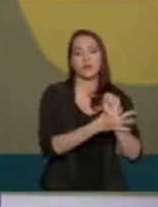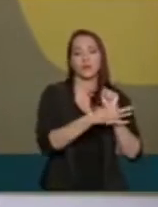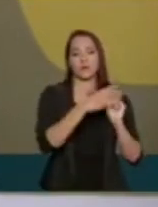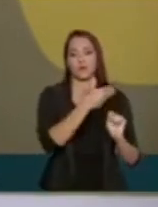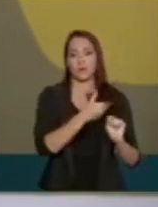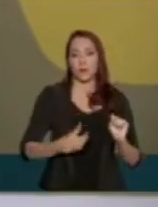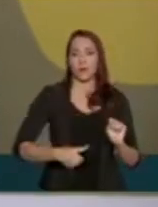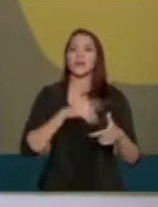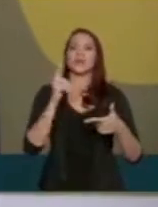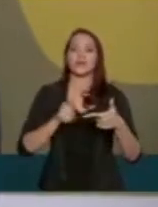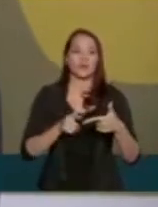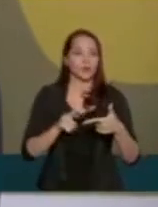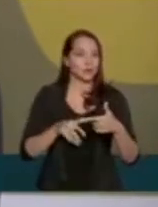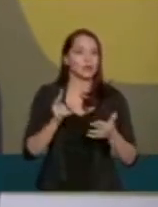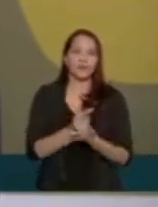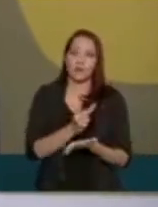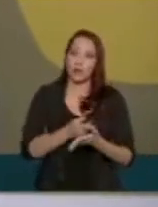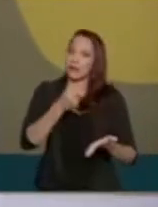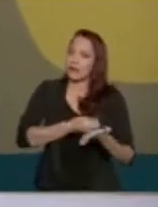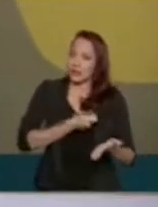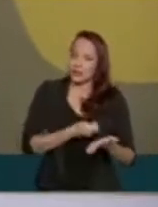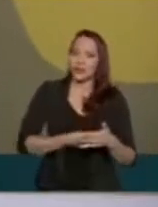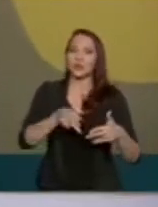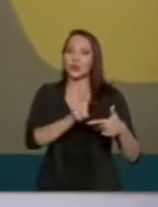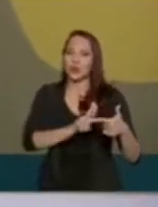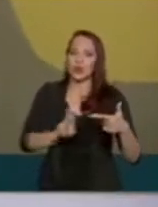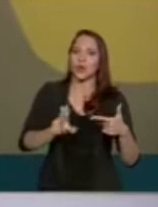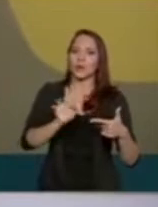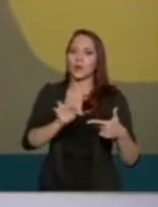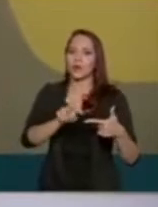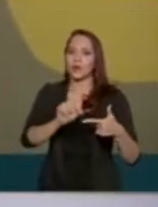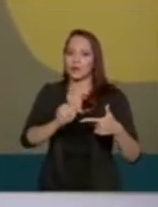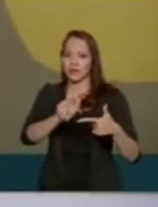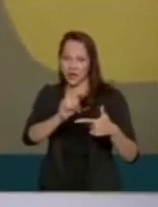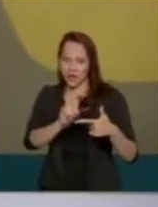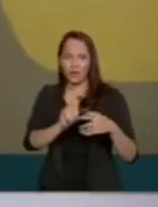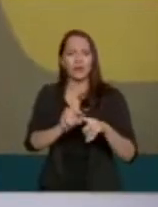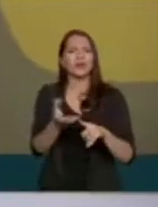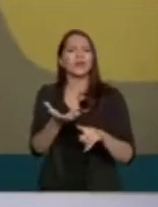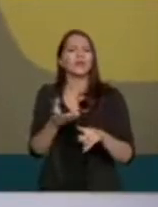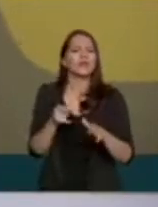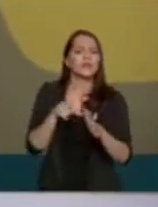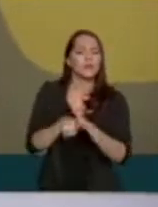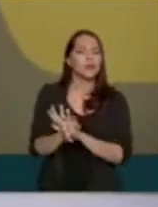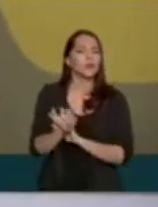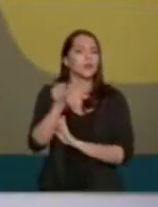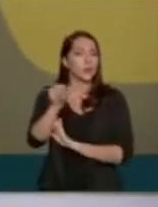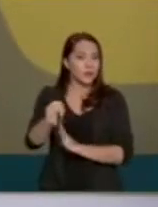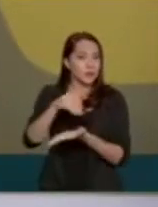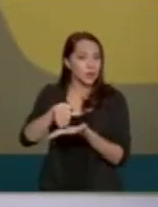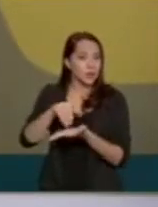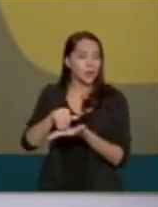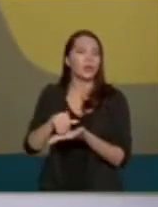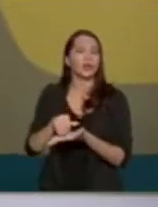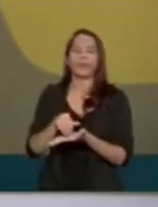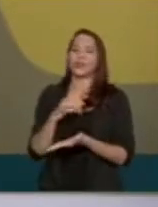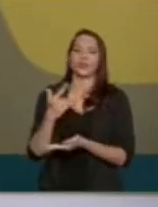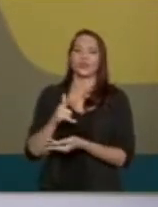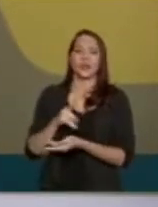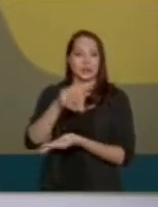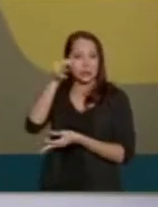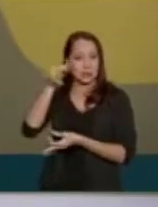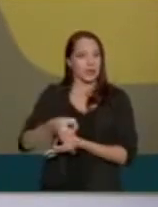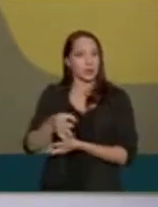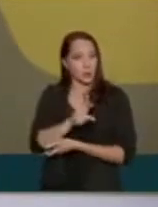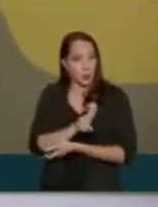também insistindo nessa questão sobre o nome do Fraga, eu gostaria de perguntar para o senhor, secretário, claro, não há uma definição sobre o